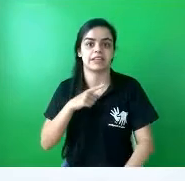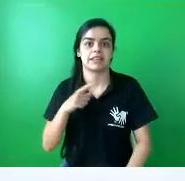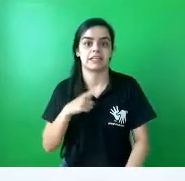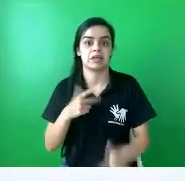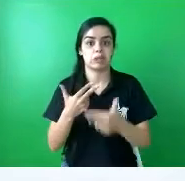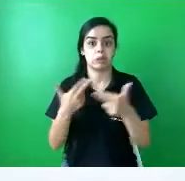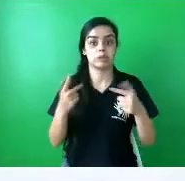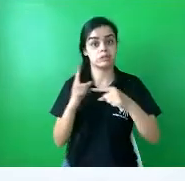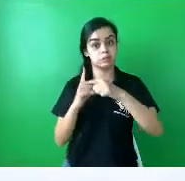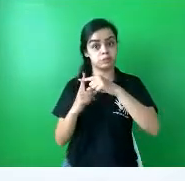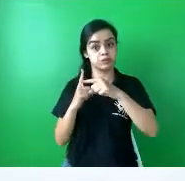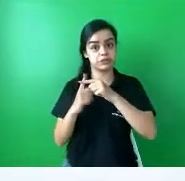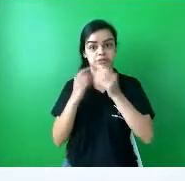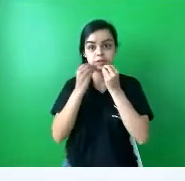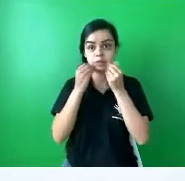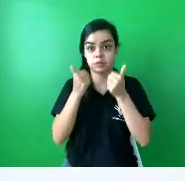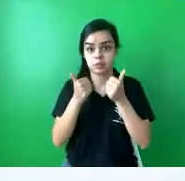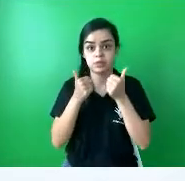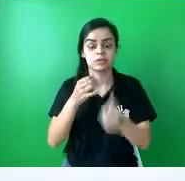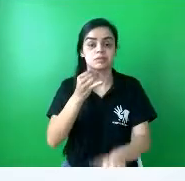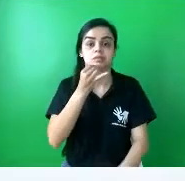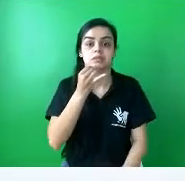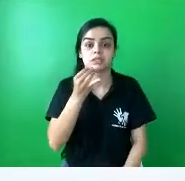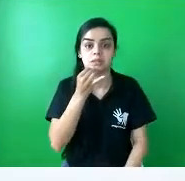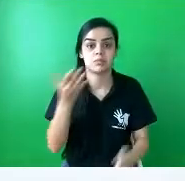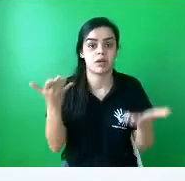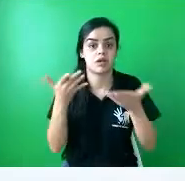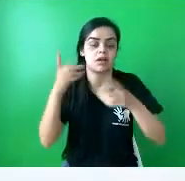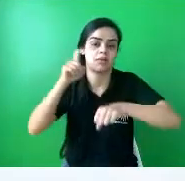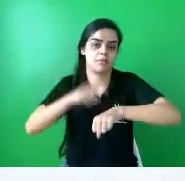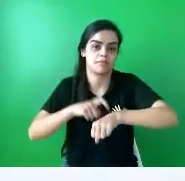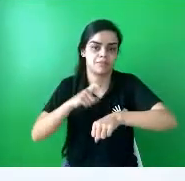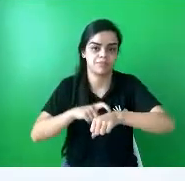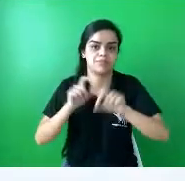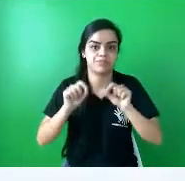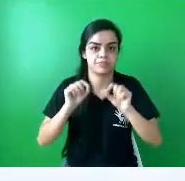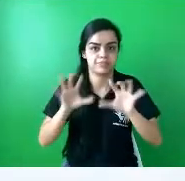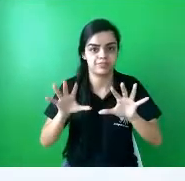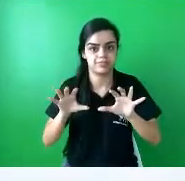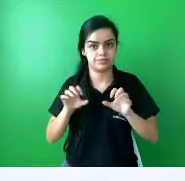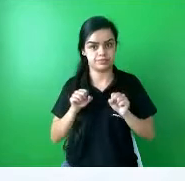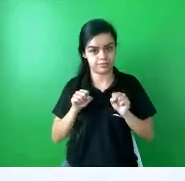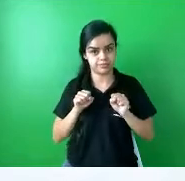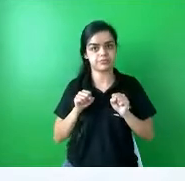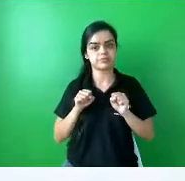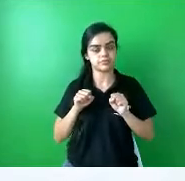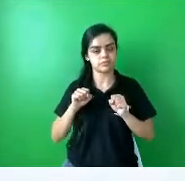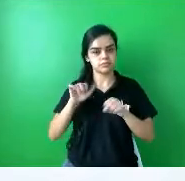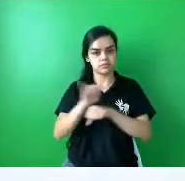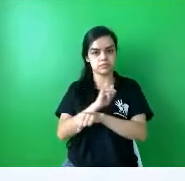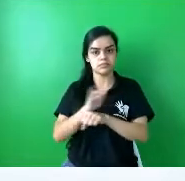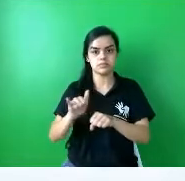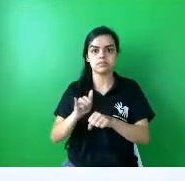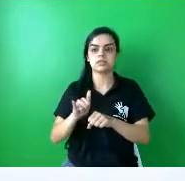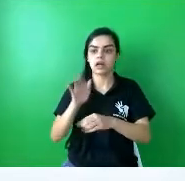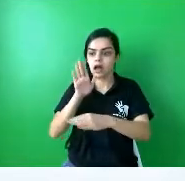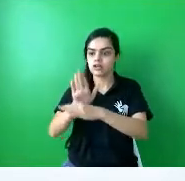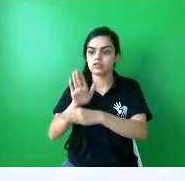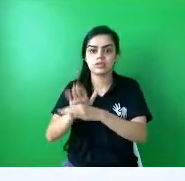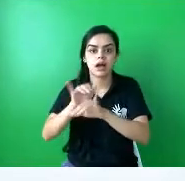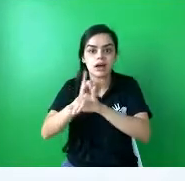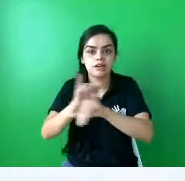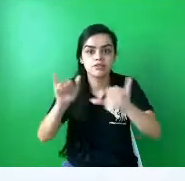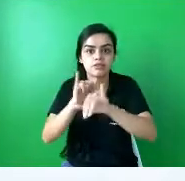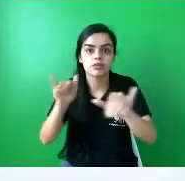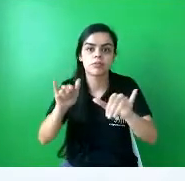coisas positivas, né, como, por exemplo, essa forma nova que o sindicato está adotando de tentar chegar ao trabalhador. Hoje de manhã